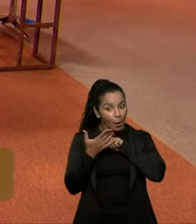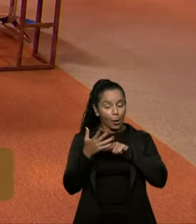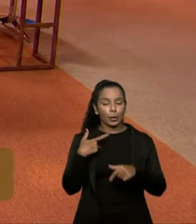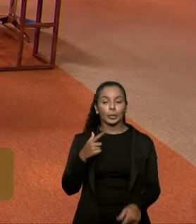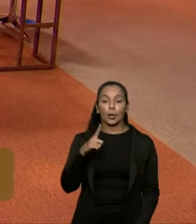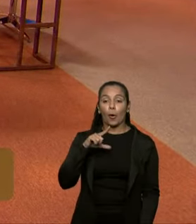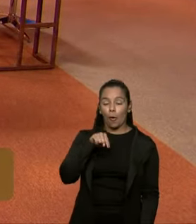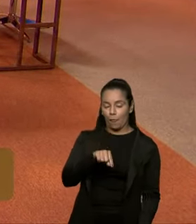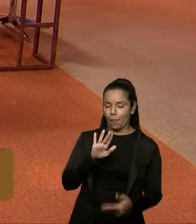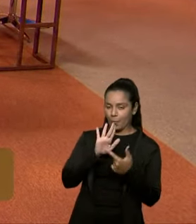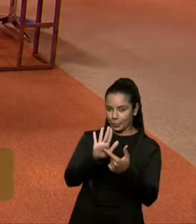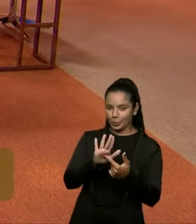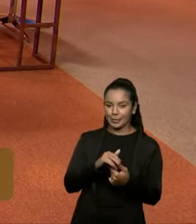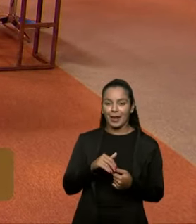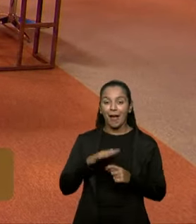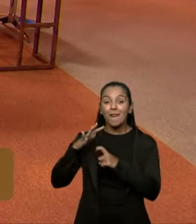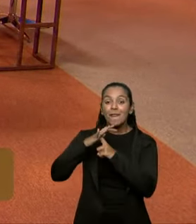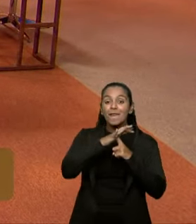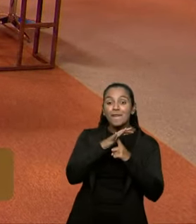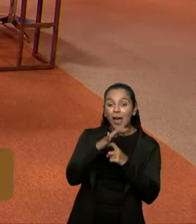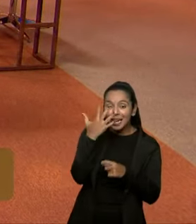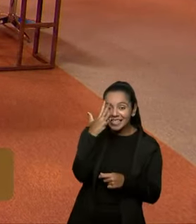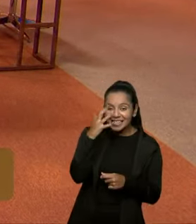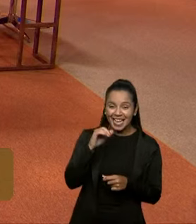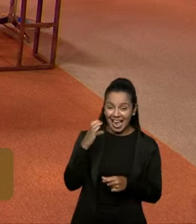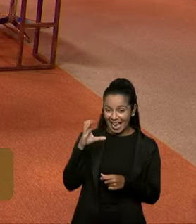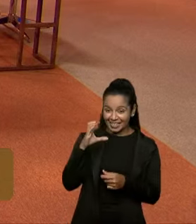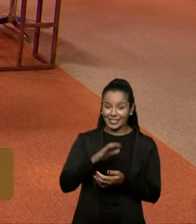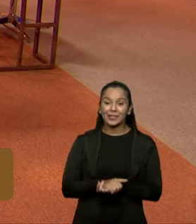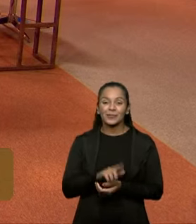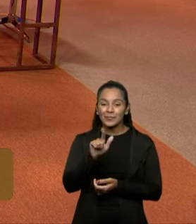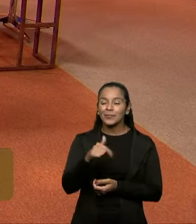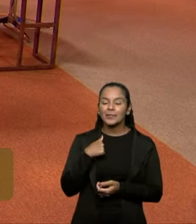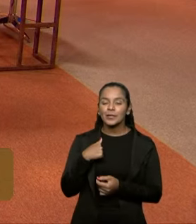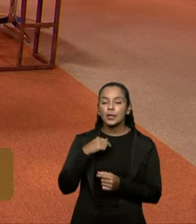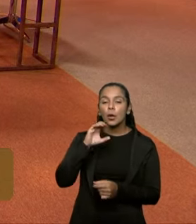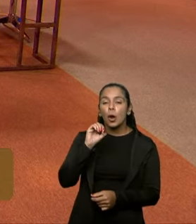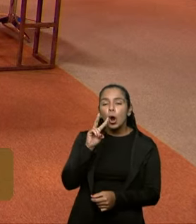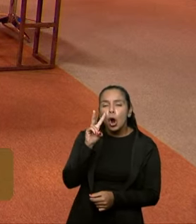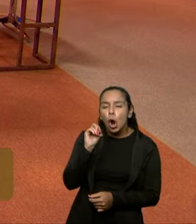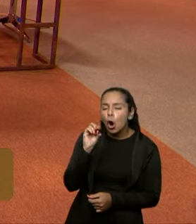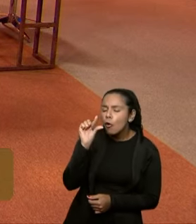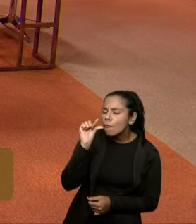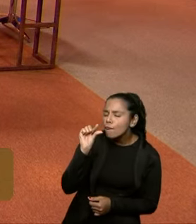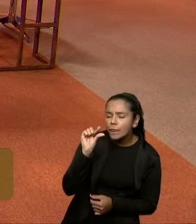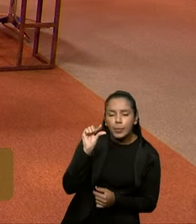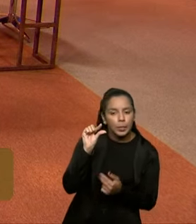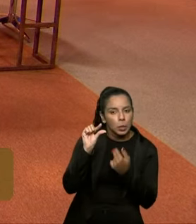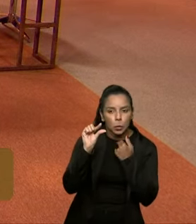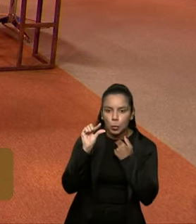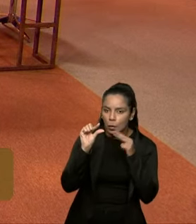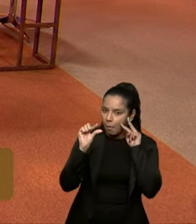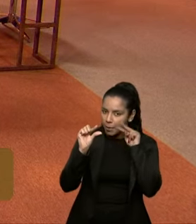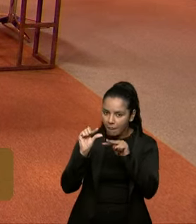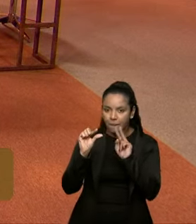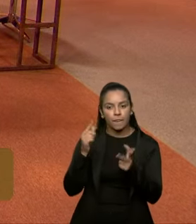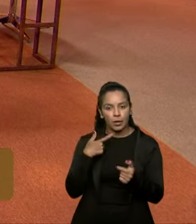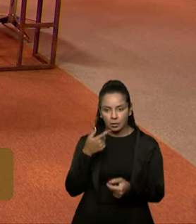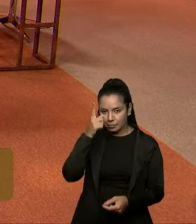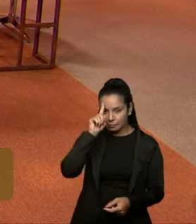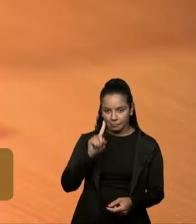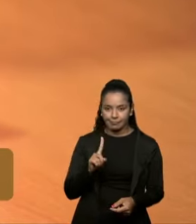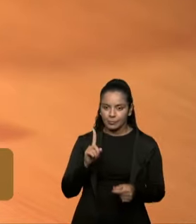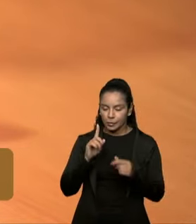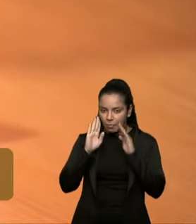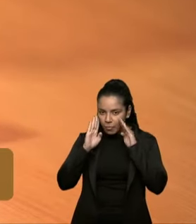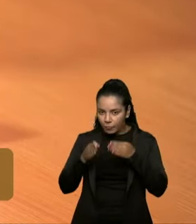Vamos lá. Esfera de ciências. Esfera de ciências. Os ovos são pequenininhos. Não dá acho ver que não muito dá pra não. Ver. Não sei se dá pra